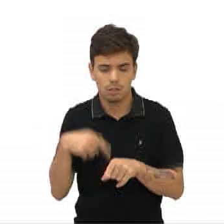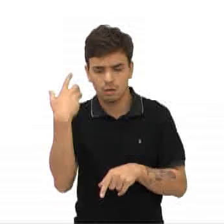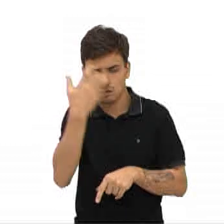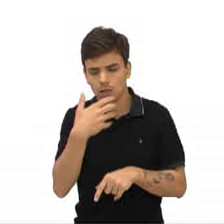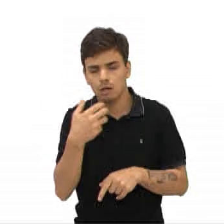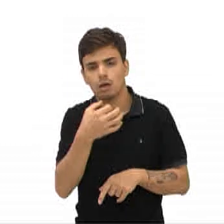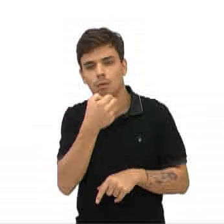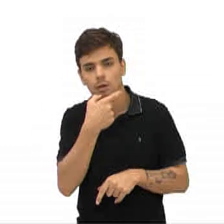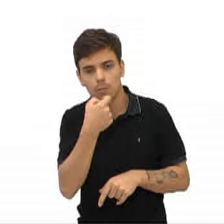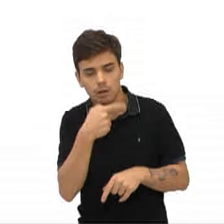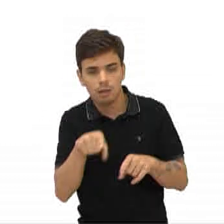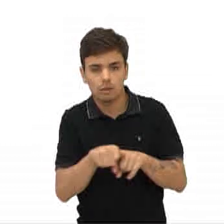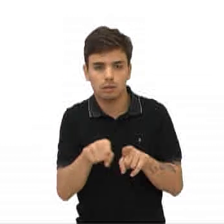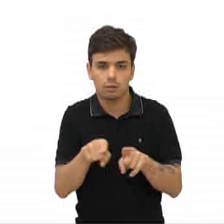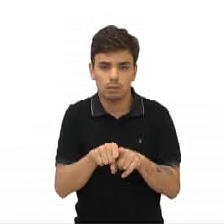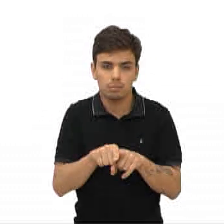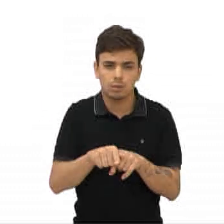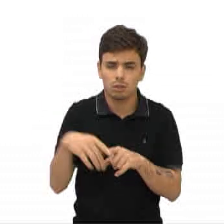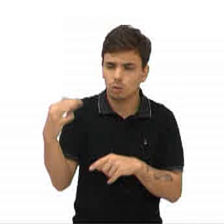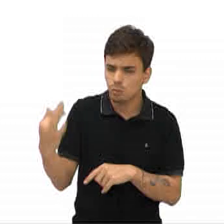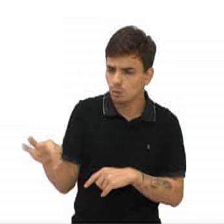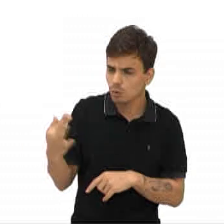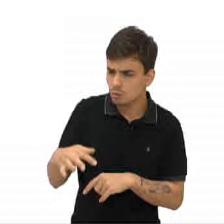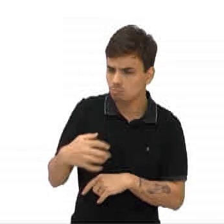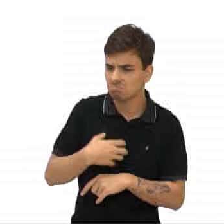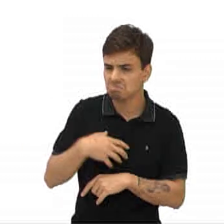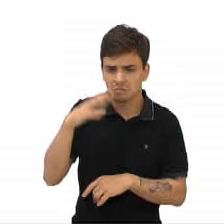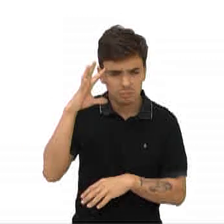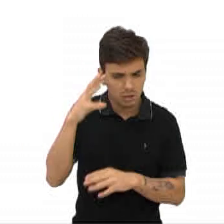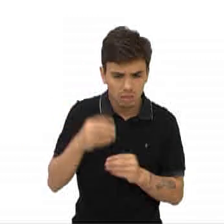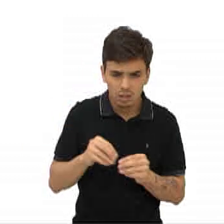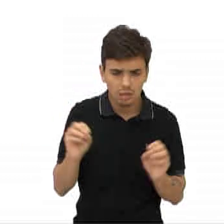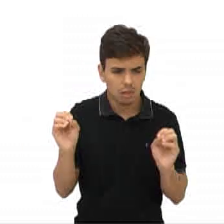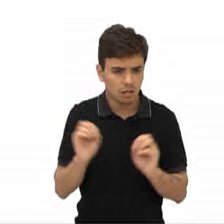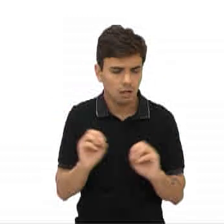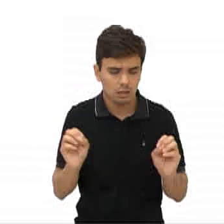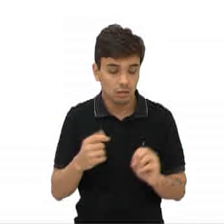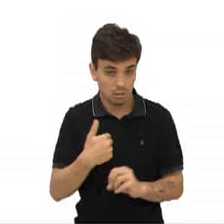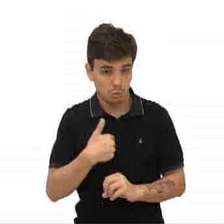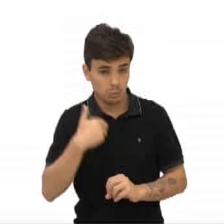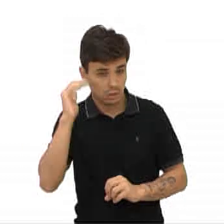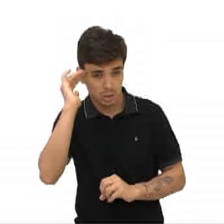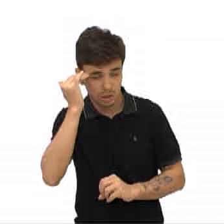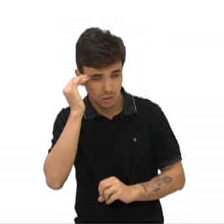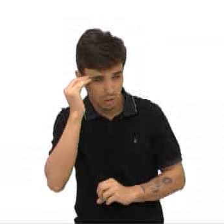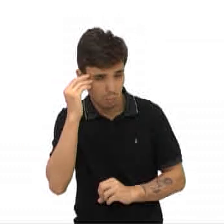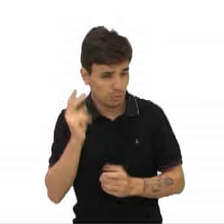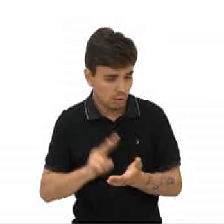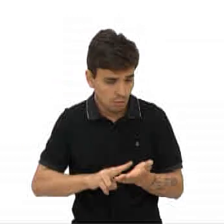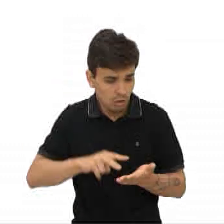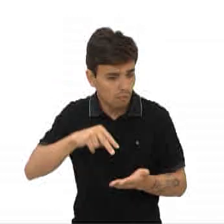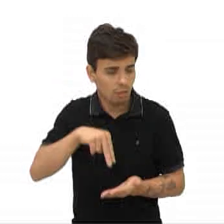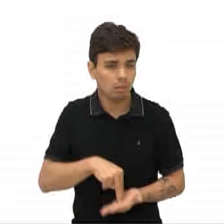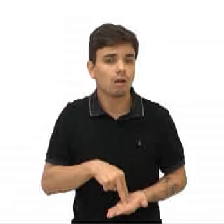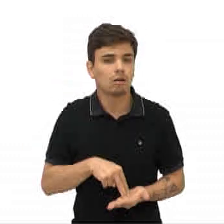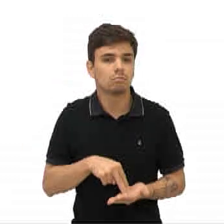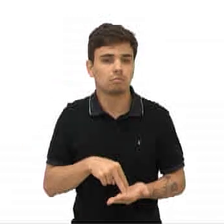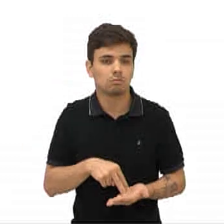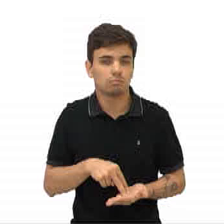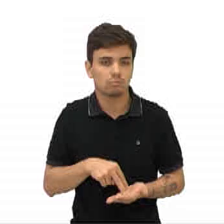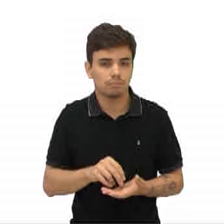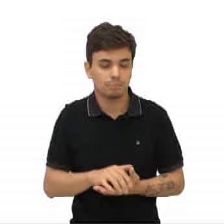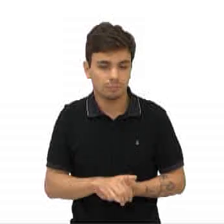contra o chamado da dor e contra o não entendimento. Não entendia por que não conseguia se levantar, inertes